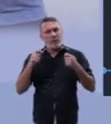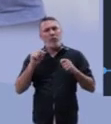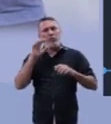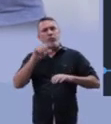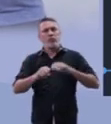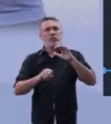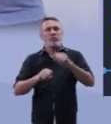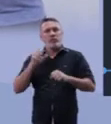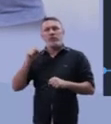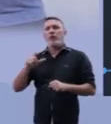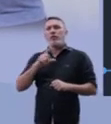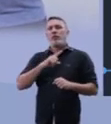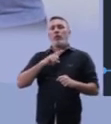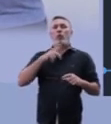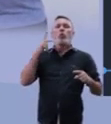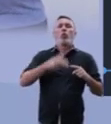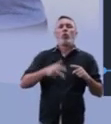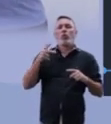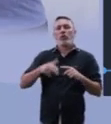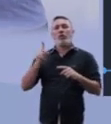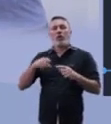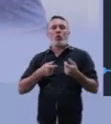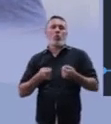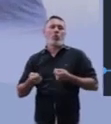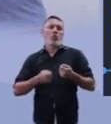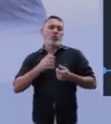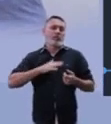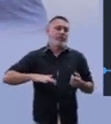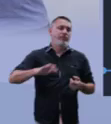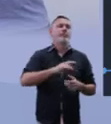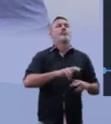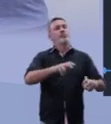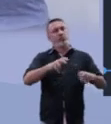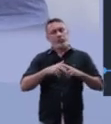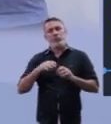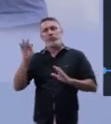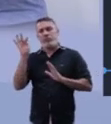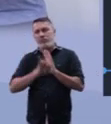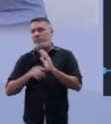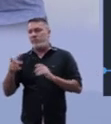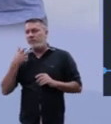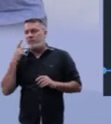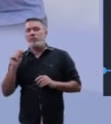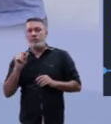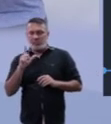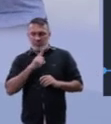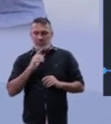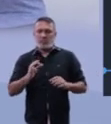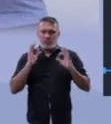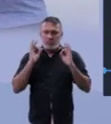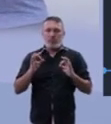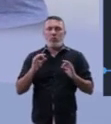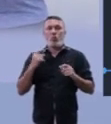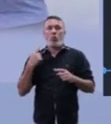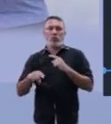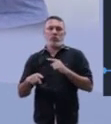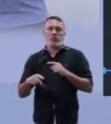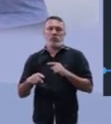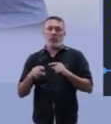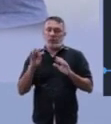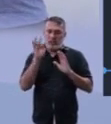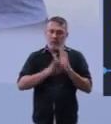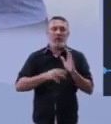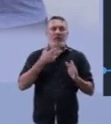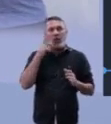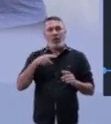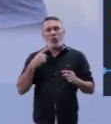né, buscar alternativas que inibem o quê? Essa manipulação. Então, esse texto, ele já mostrou que ele é